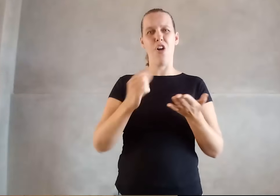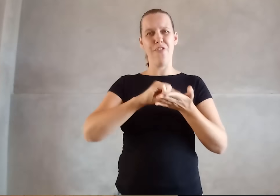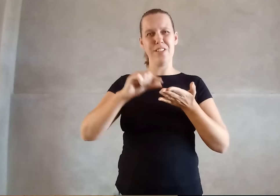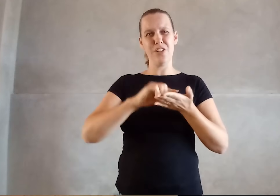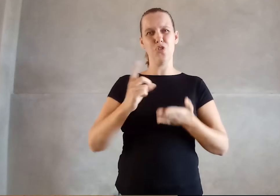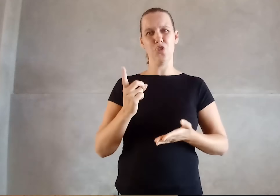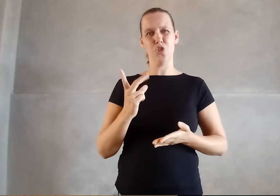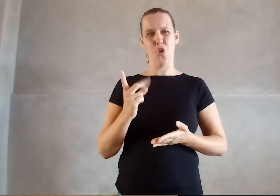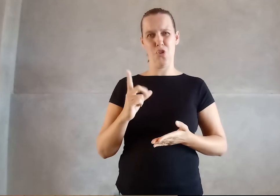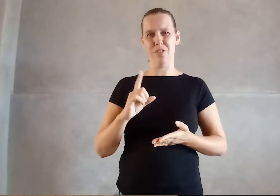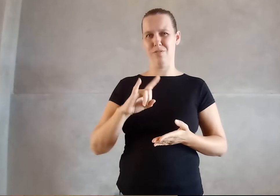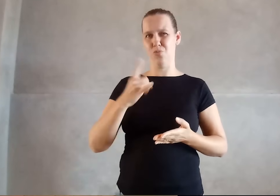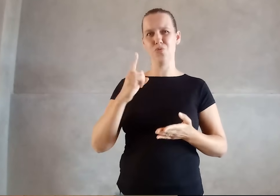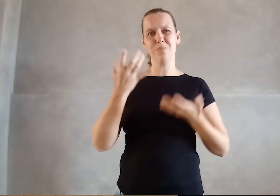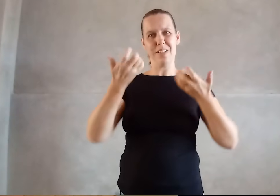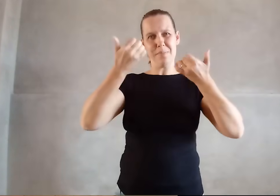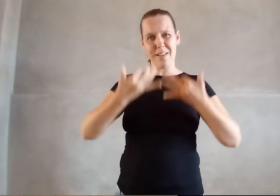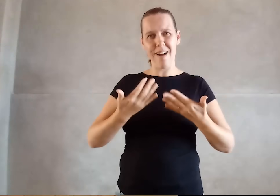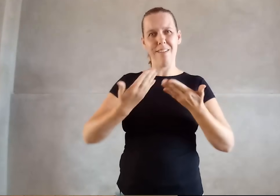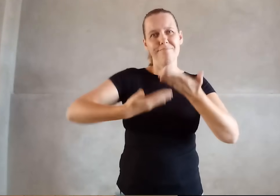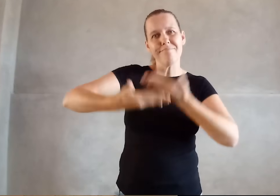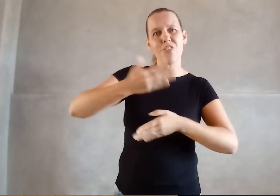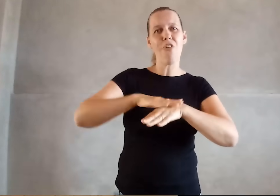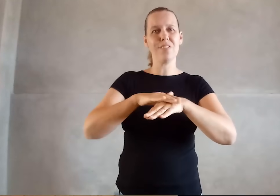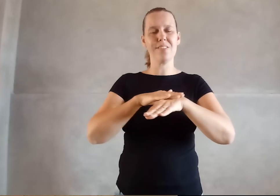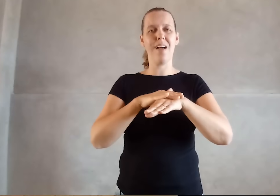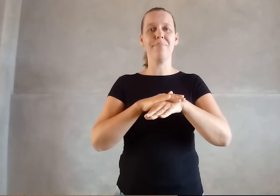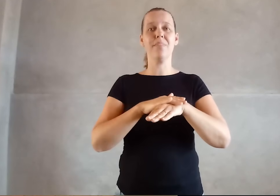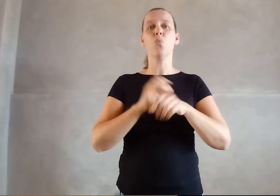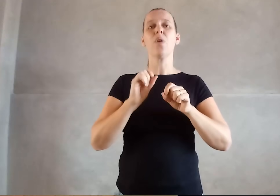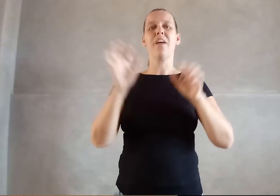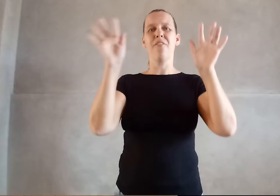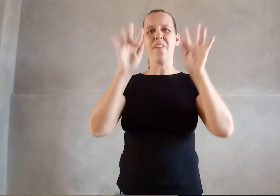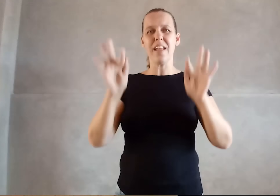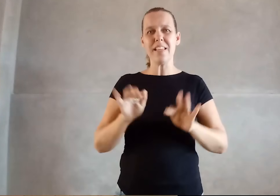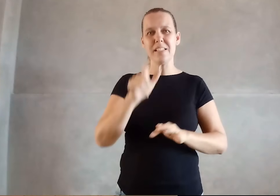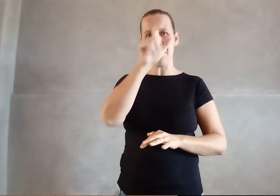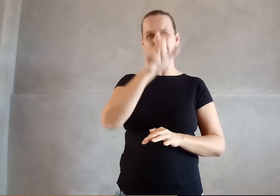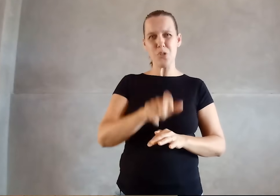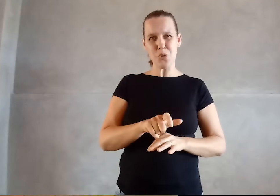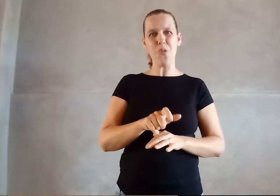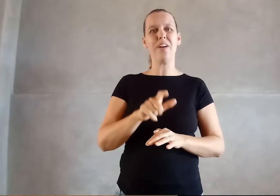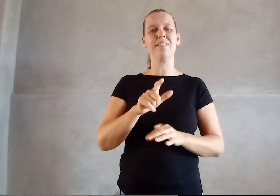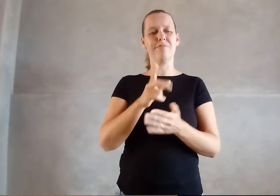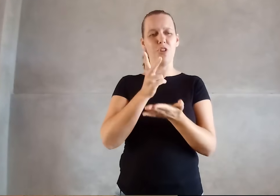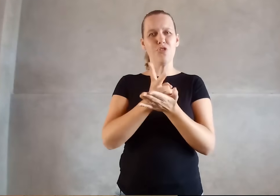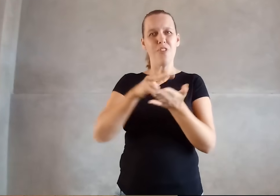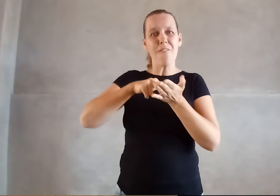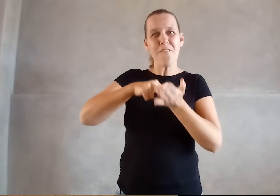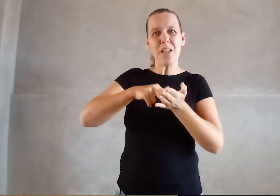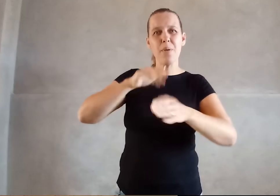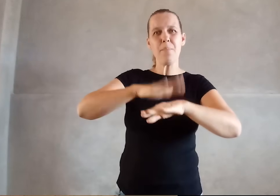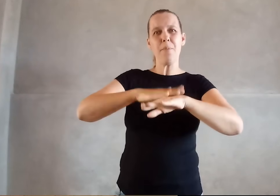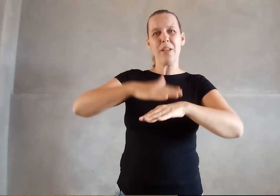que persevera na provação, porque depois de aprovado receberá a coroa da vida que